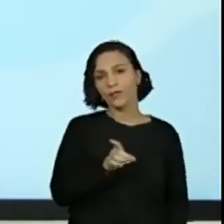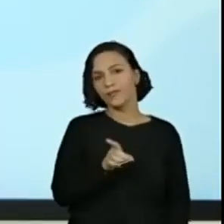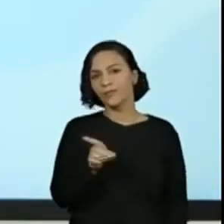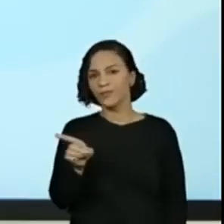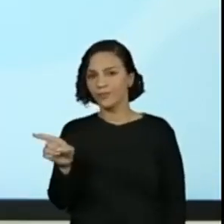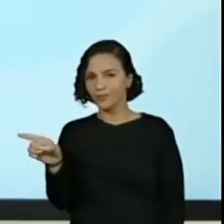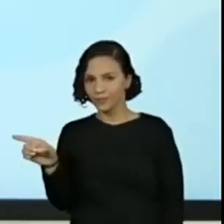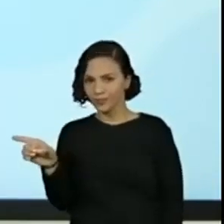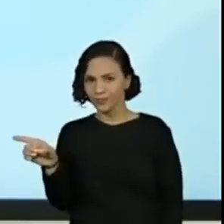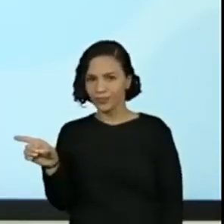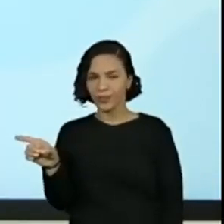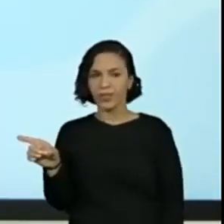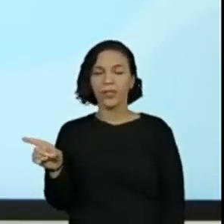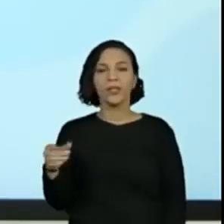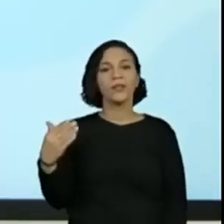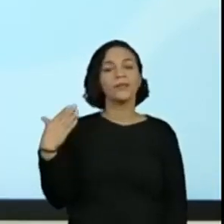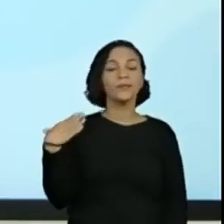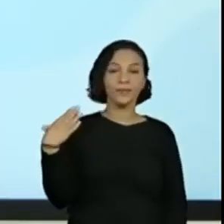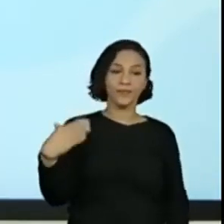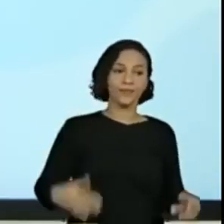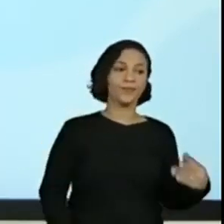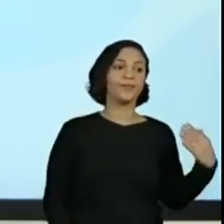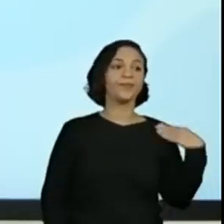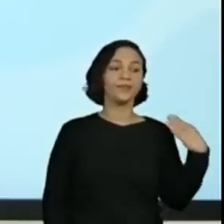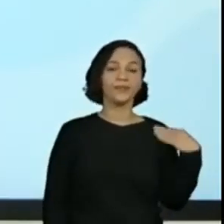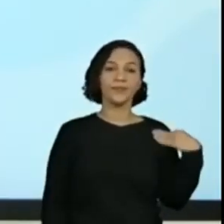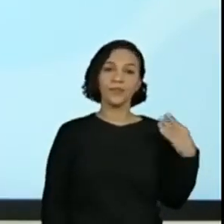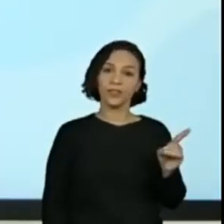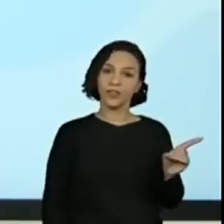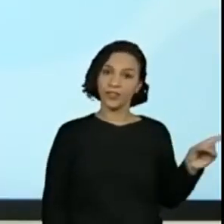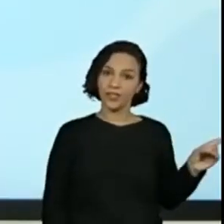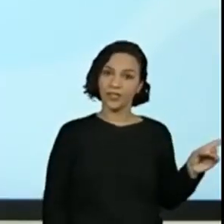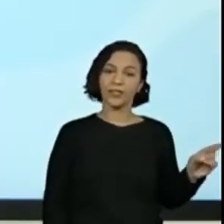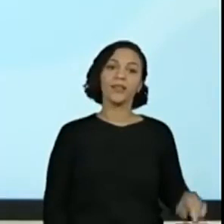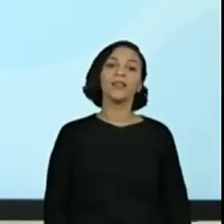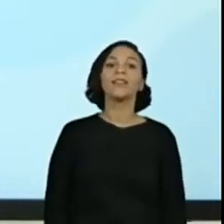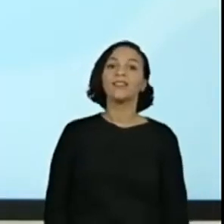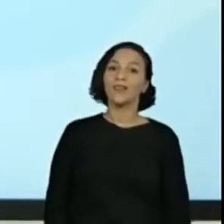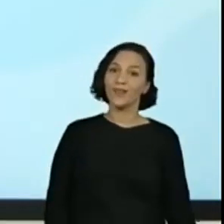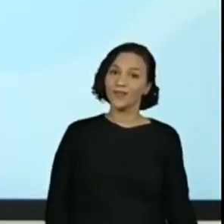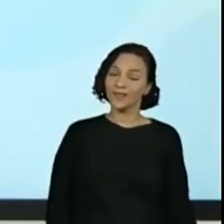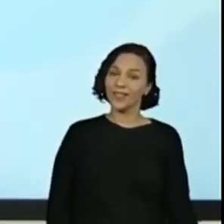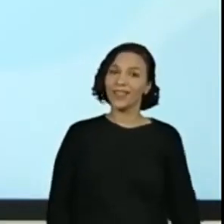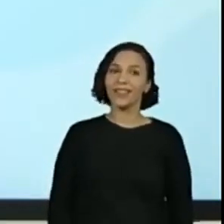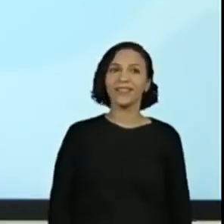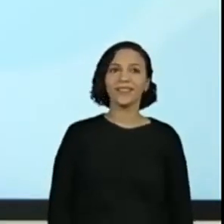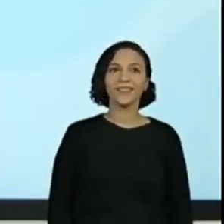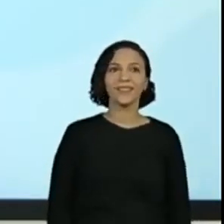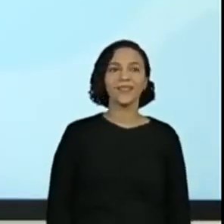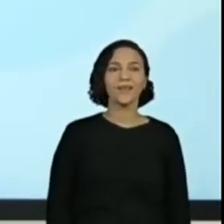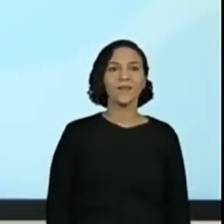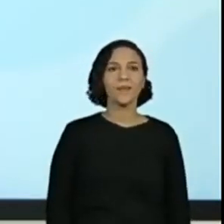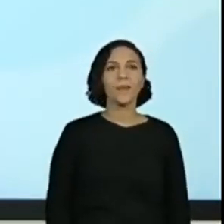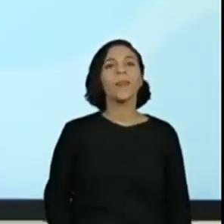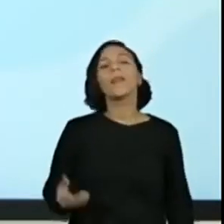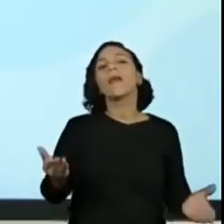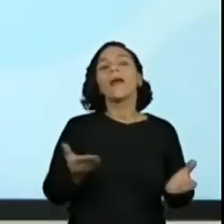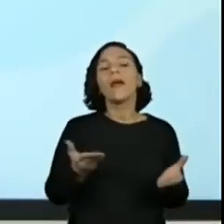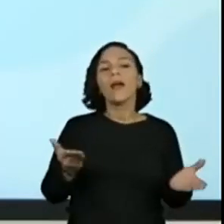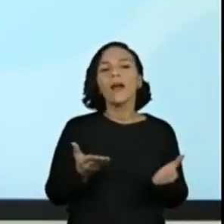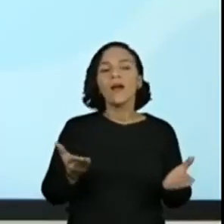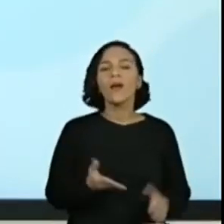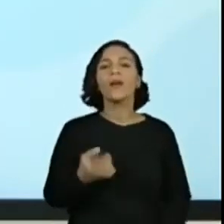direita, certo? Não era isso? Sim. Vai seguir em frente. Aqui vai virar o quê, Pro?